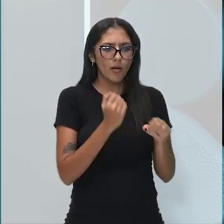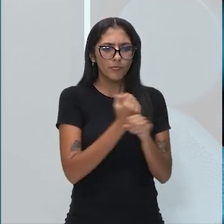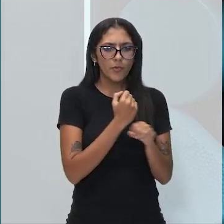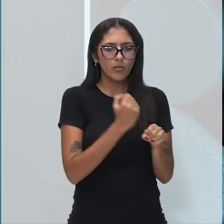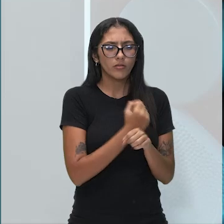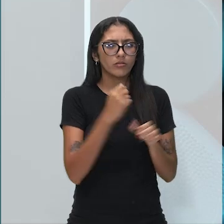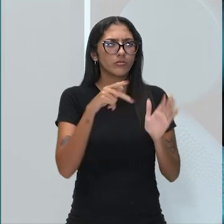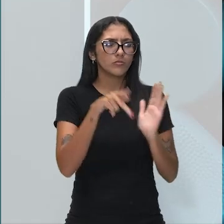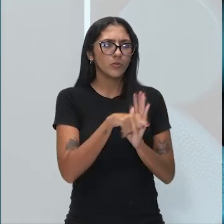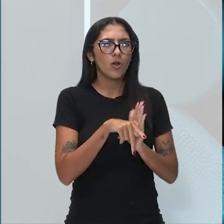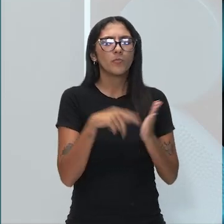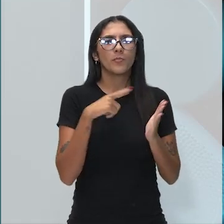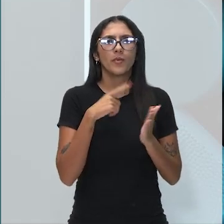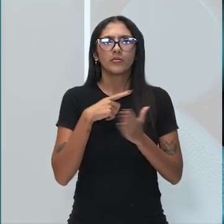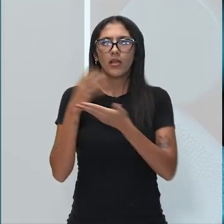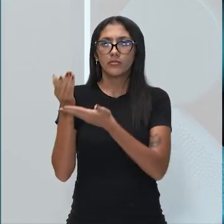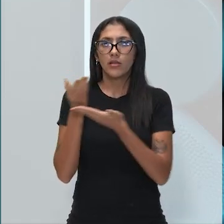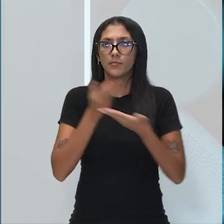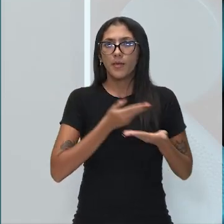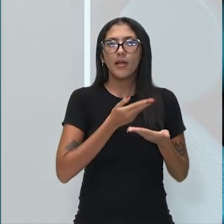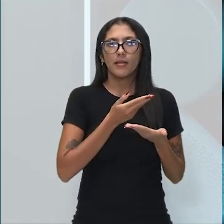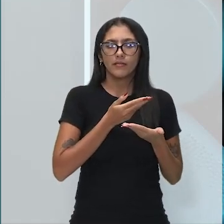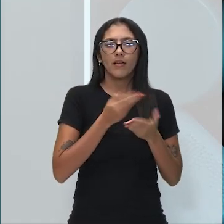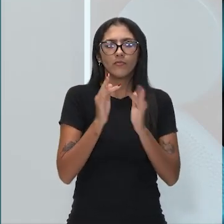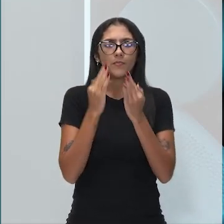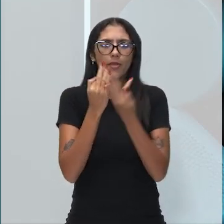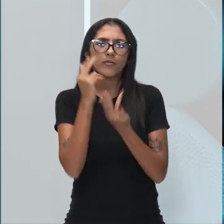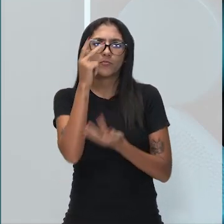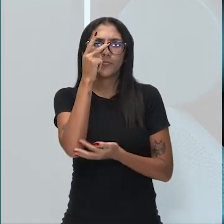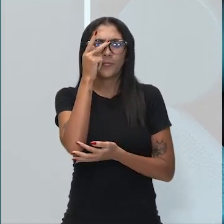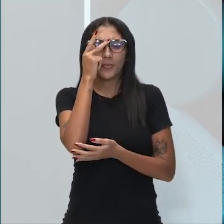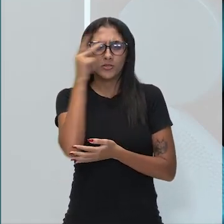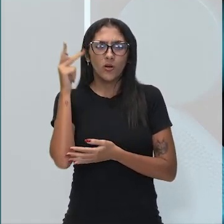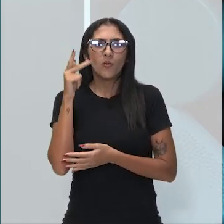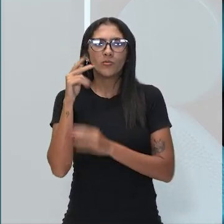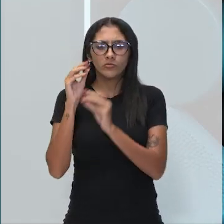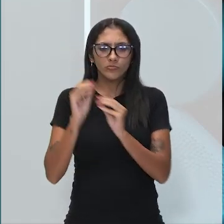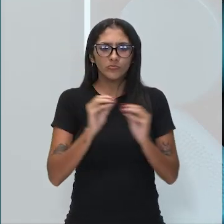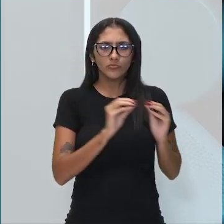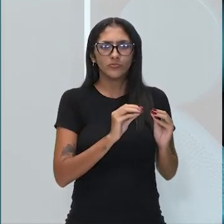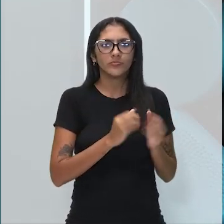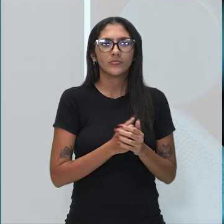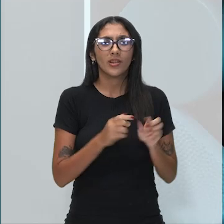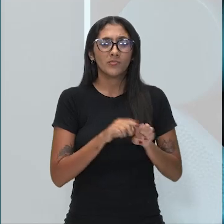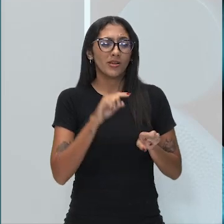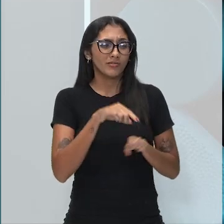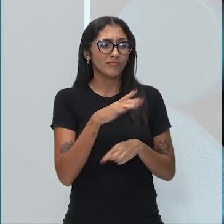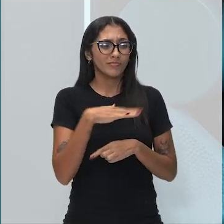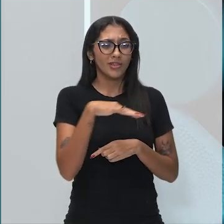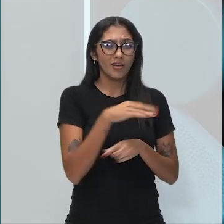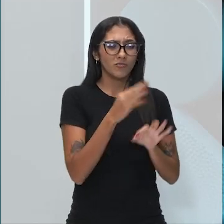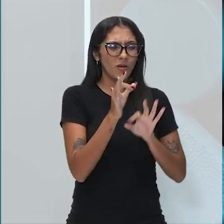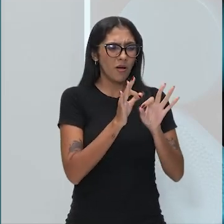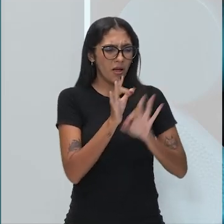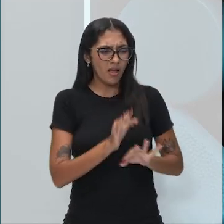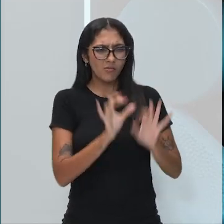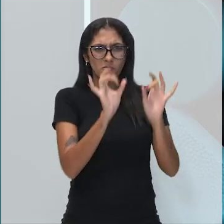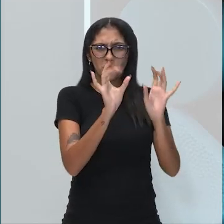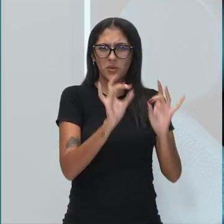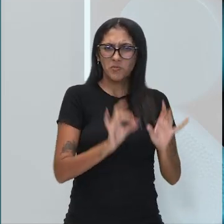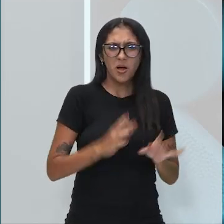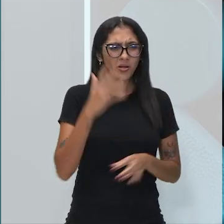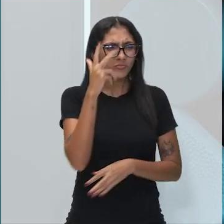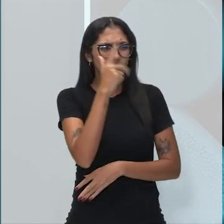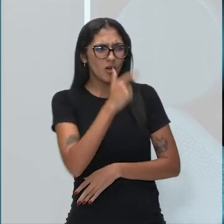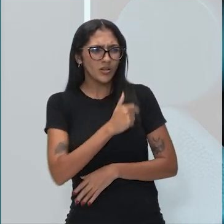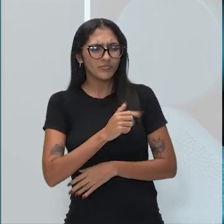época para receber essas pessoas, e percebo que também não era um local mais bonito ou privilegiado,